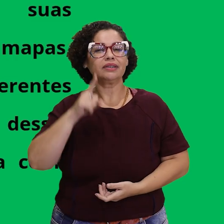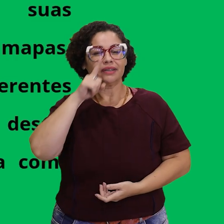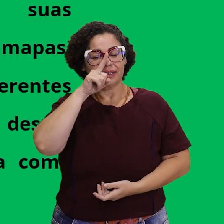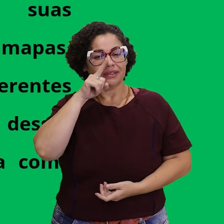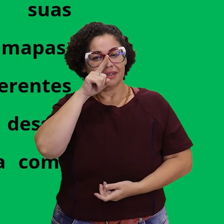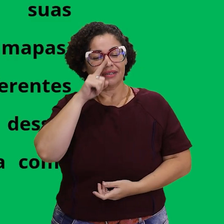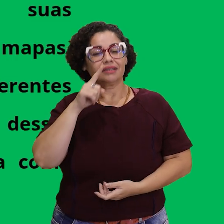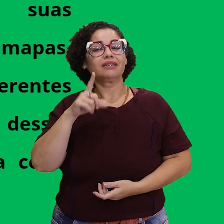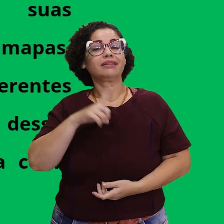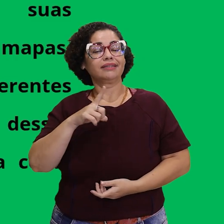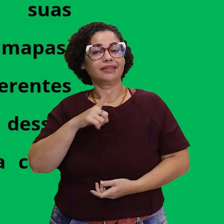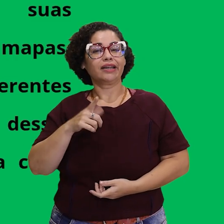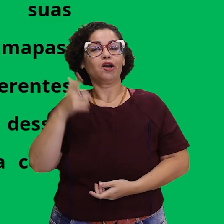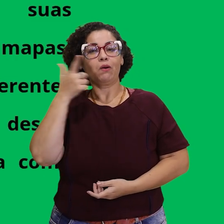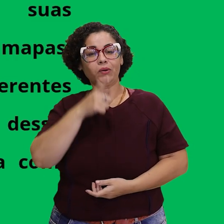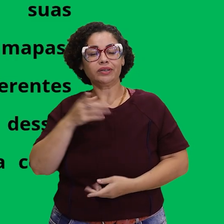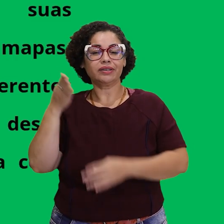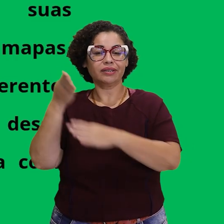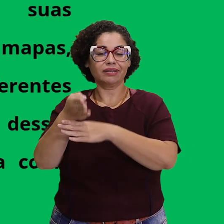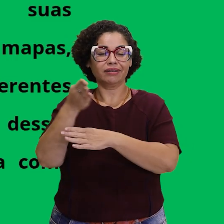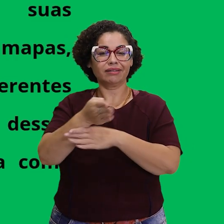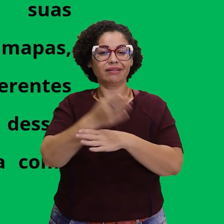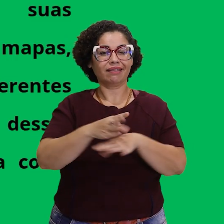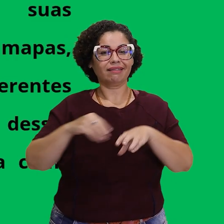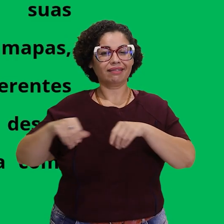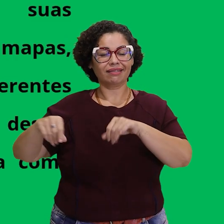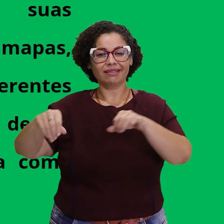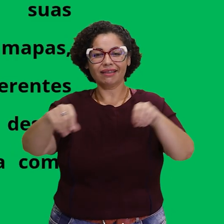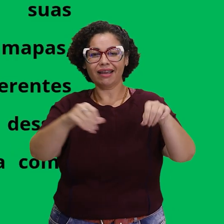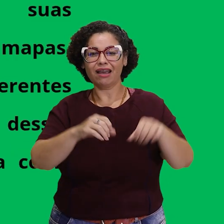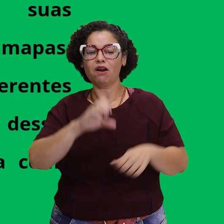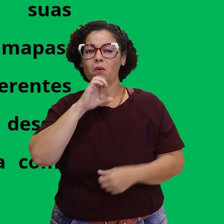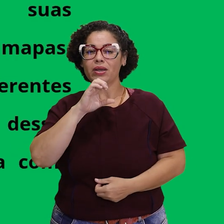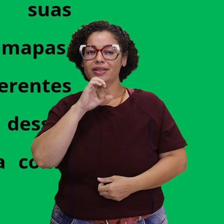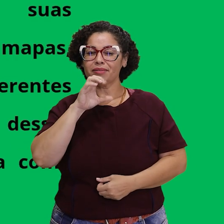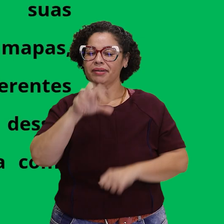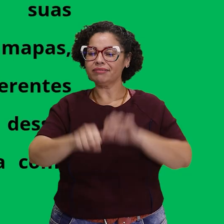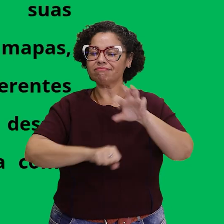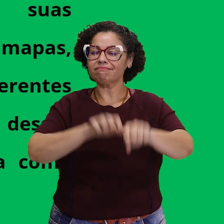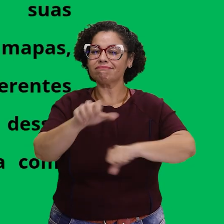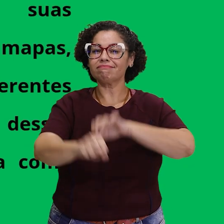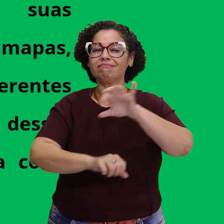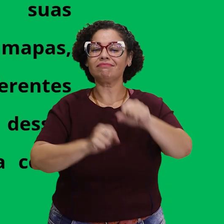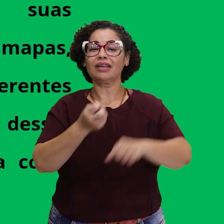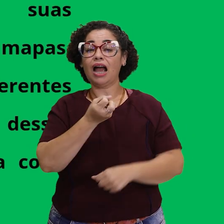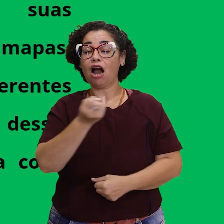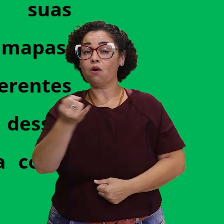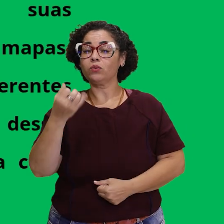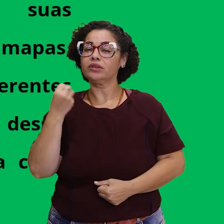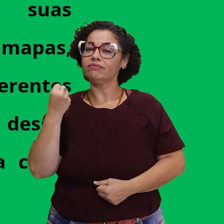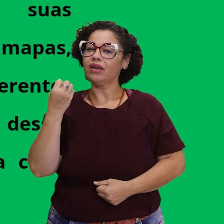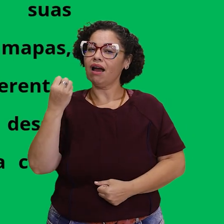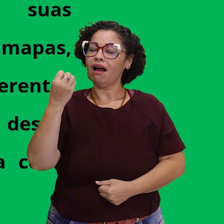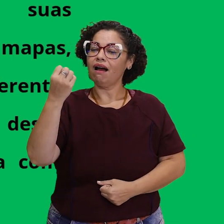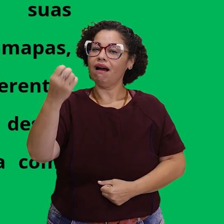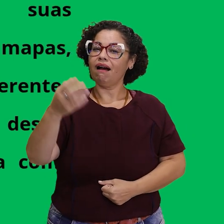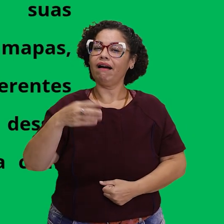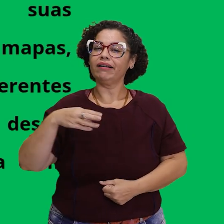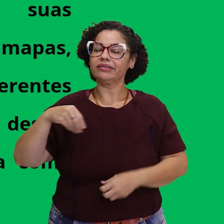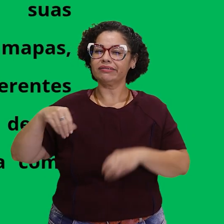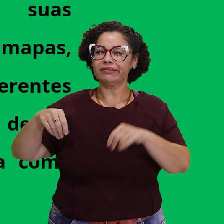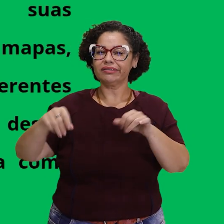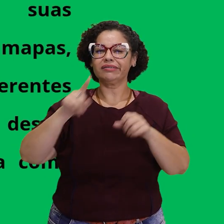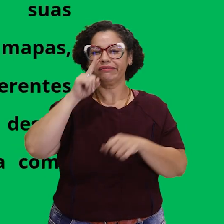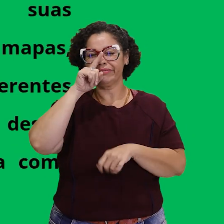correm grandes riscos para descobrir novas terras, recursos e conhecimentos. Alguns viajam por